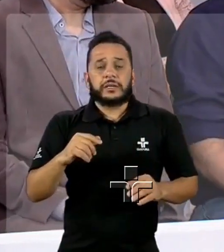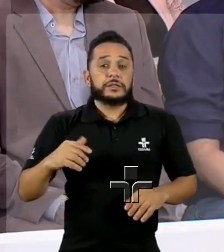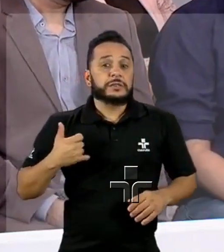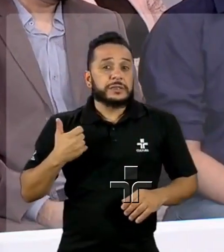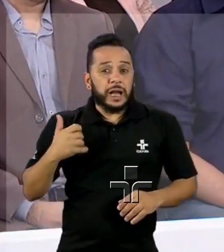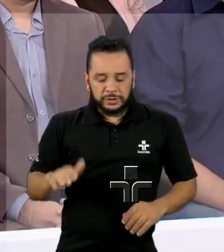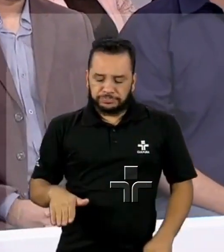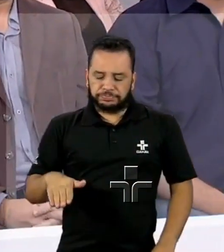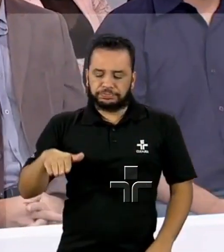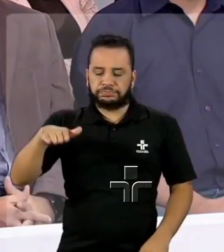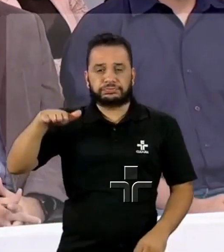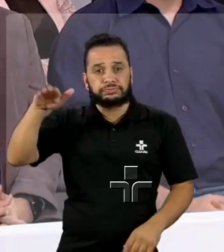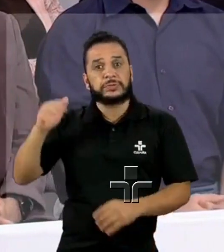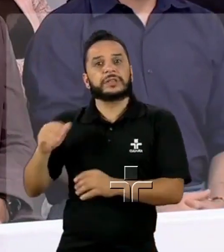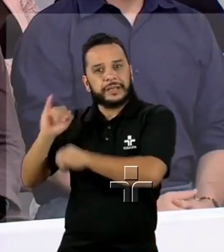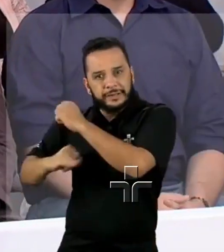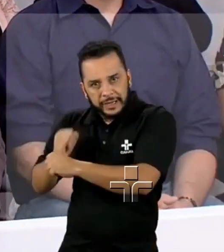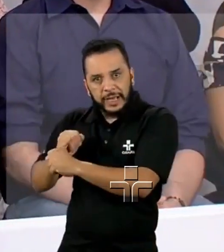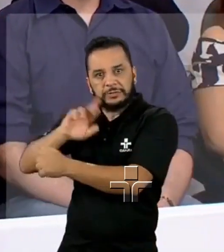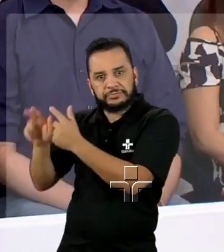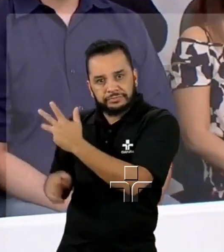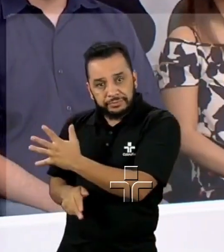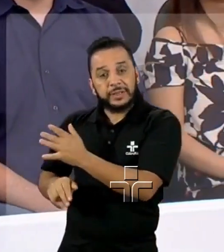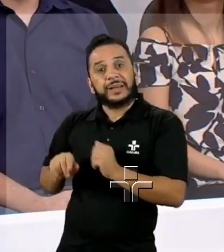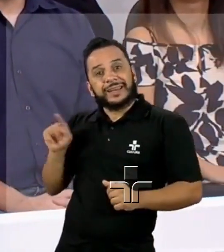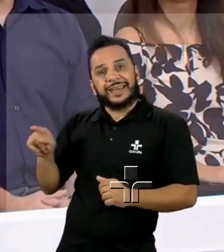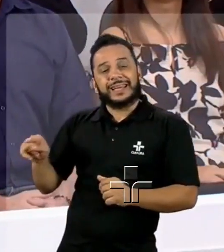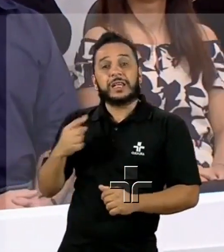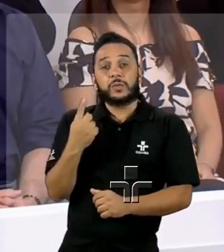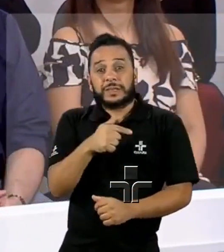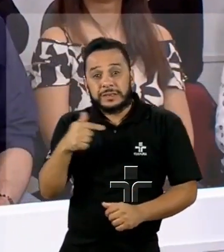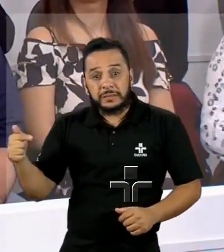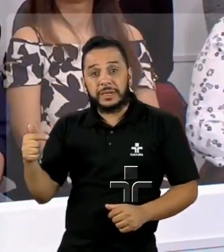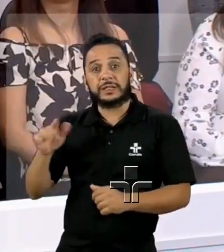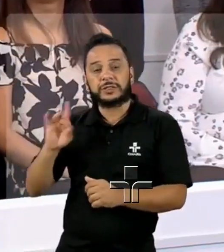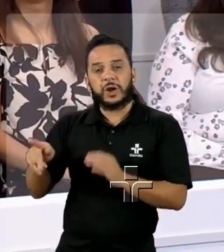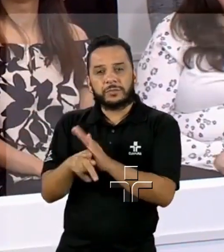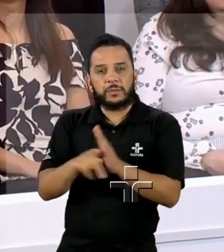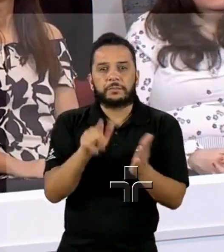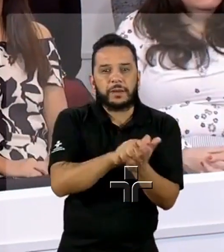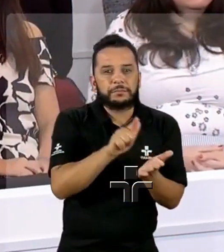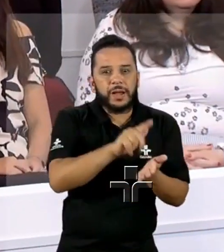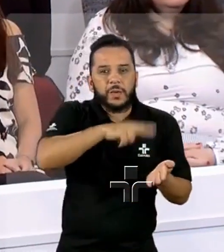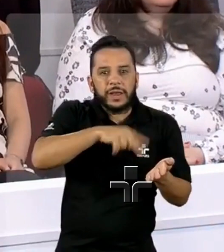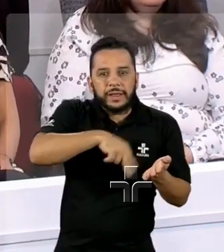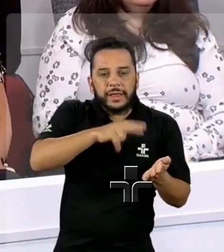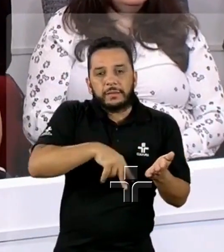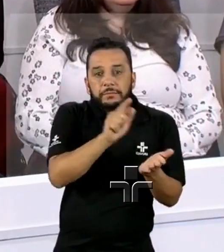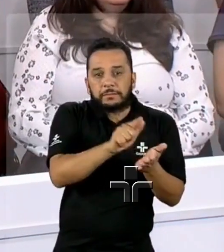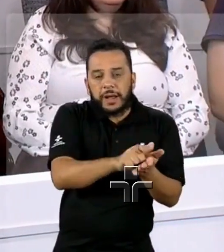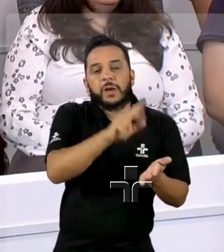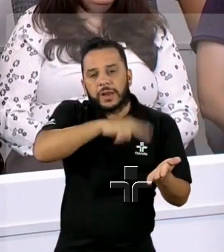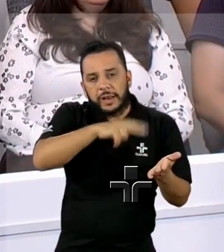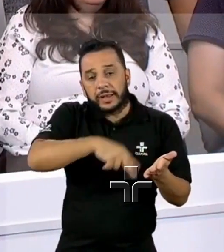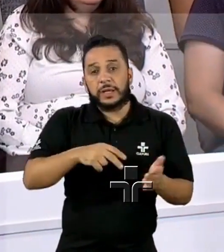mídias sociais e o jornal ofereceu a ele o desafio de passar uma semana só lendo mídia impressa. E ele escreve, é o Joel